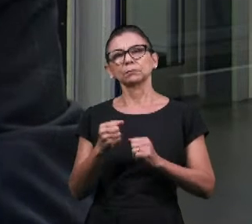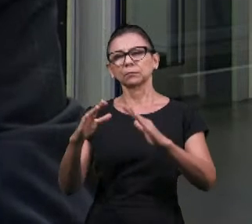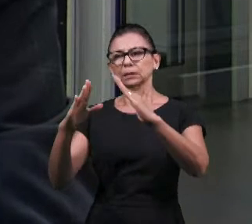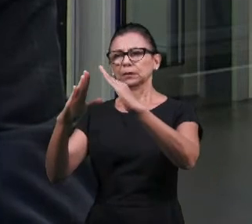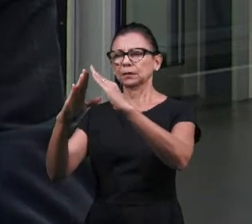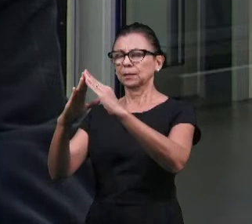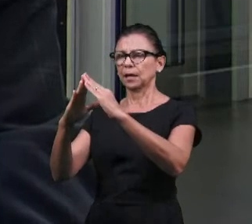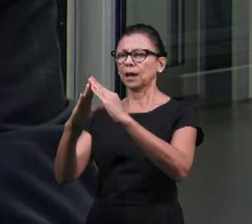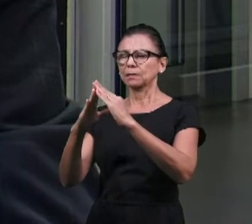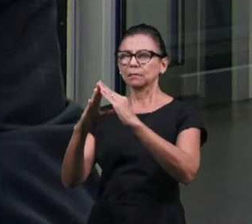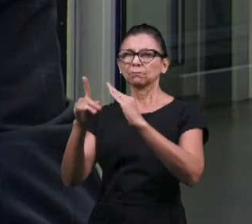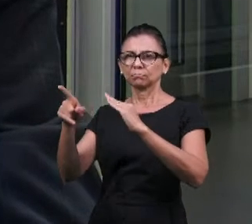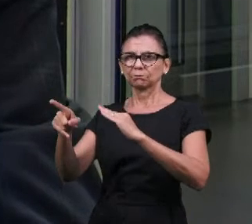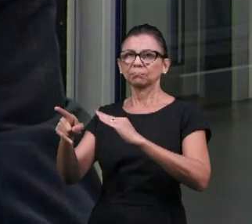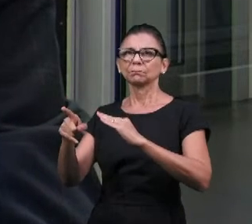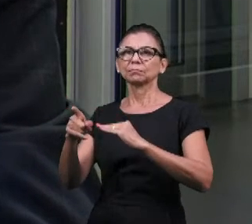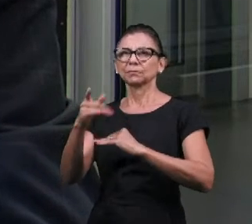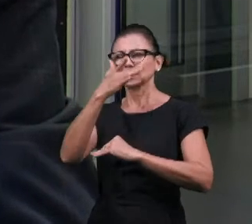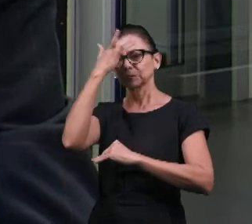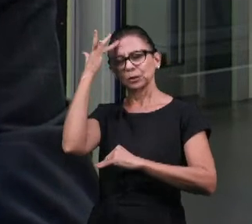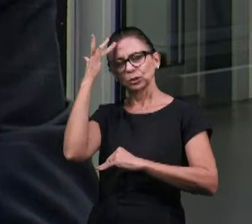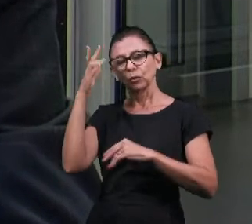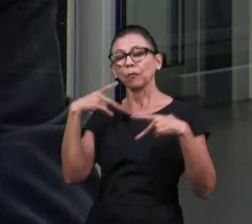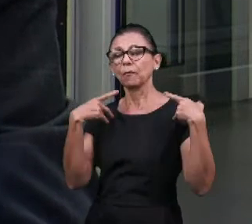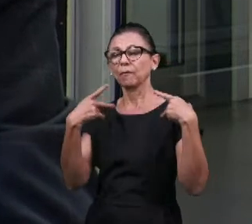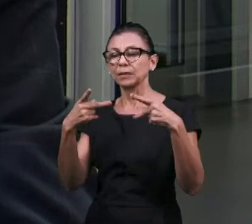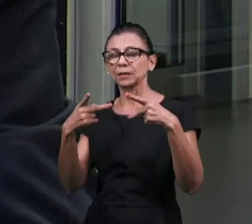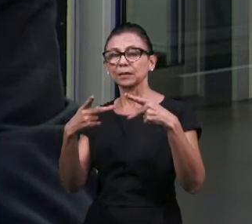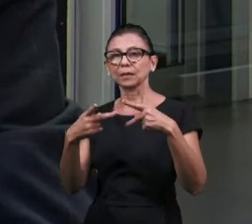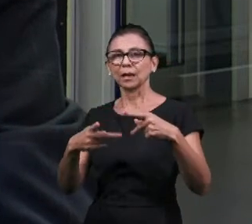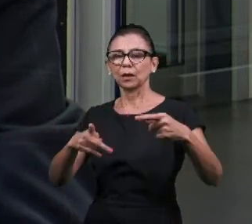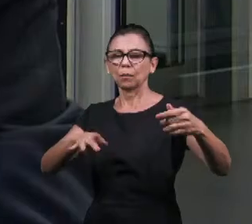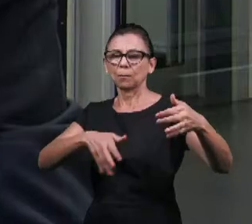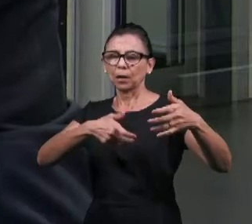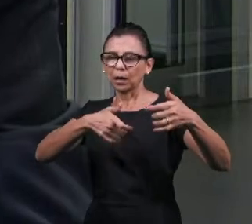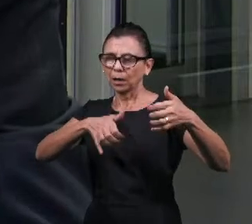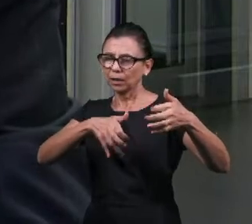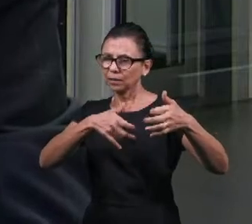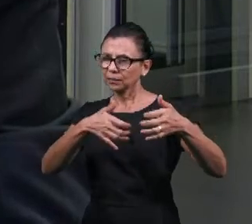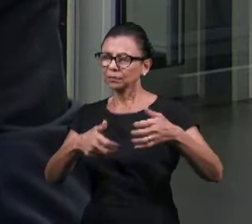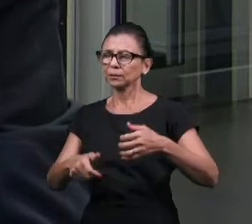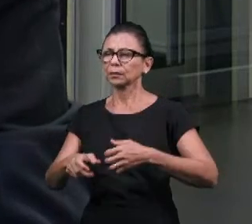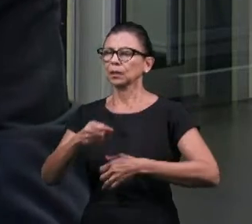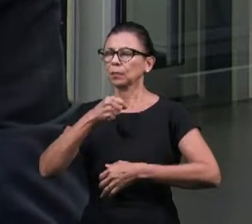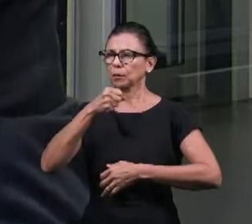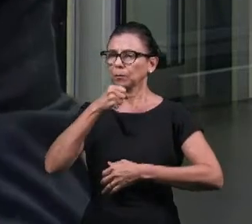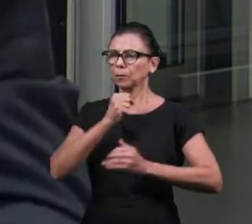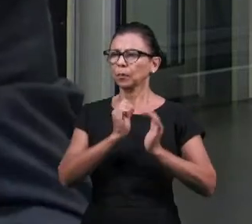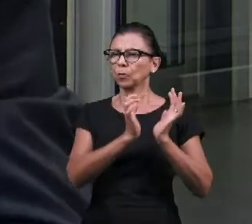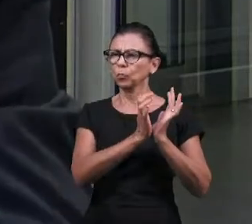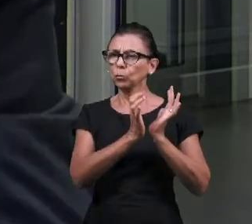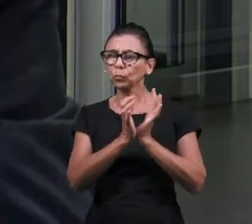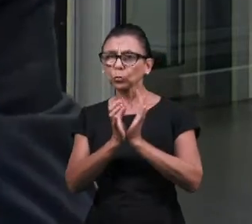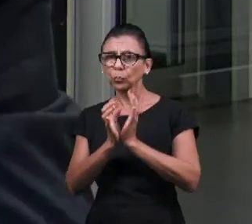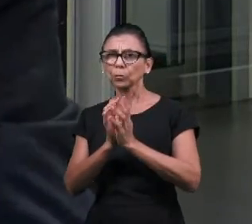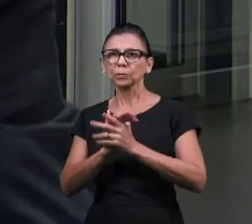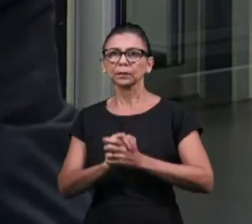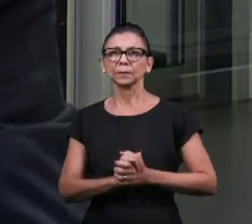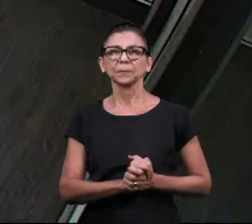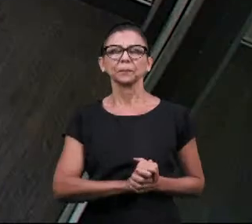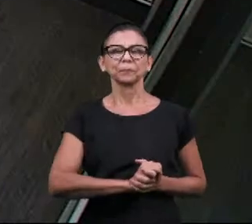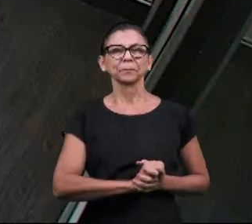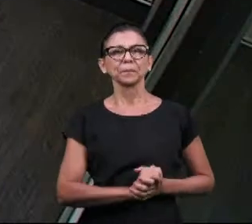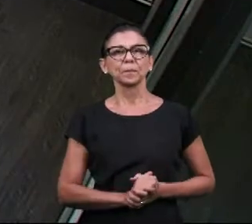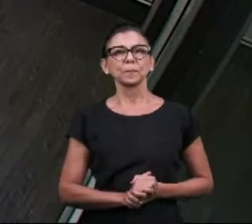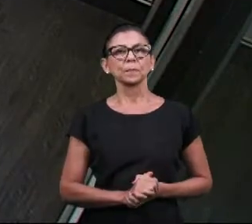é fruto de um trabalho de serenata de um grupo capitaneado por mim. Glória a